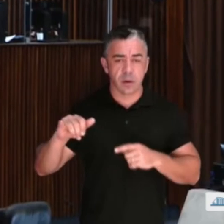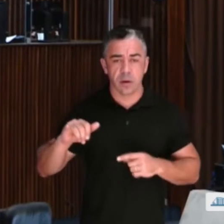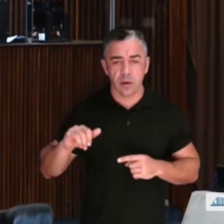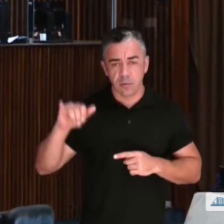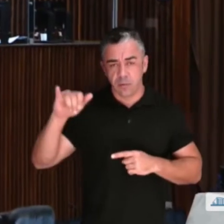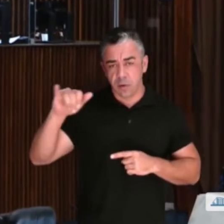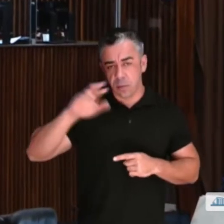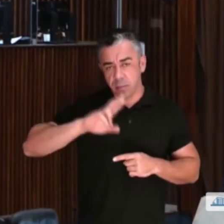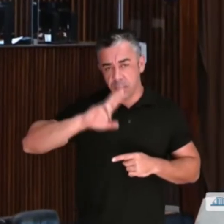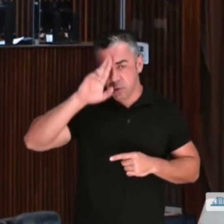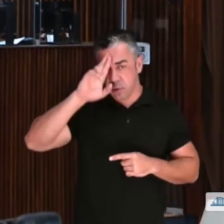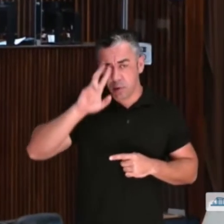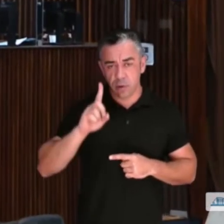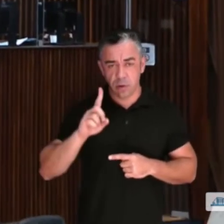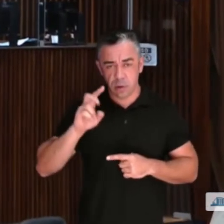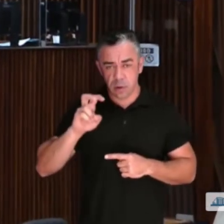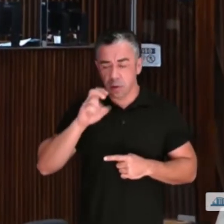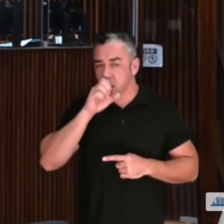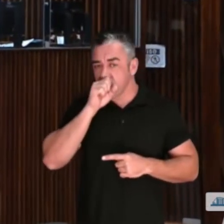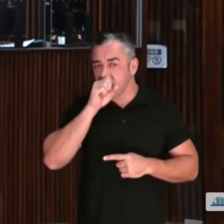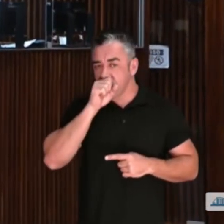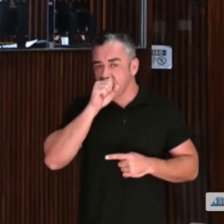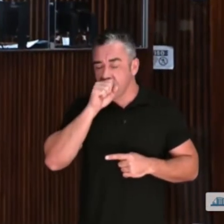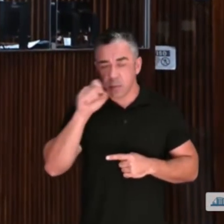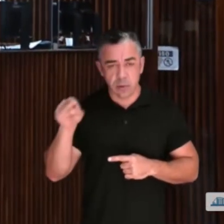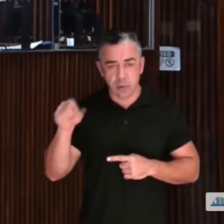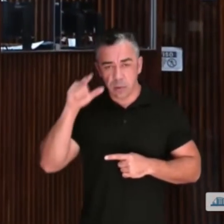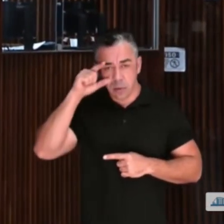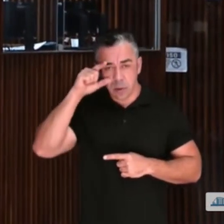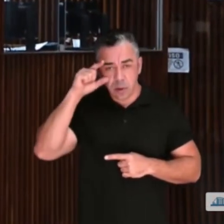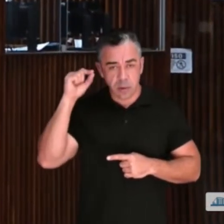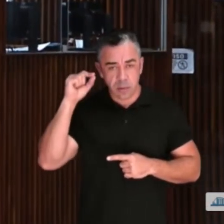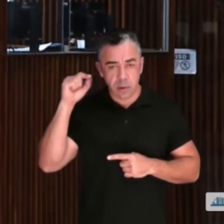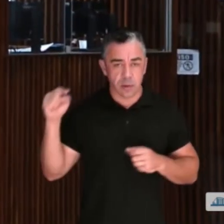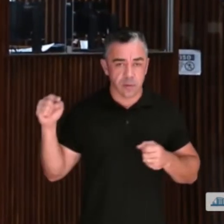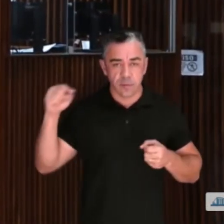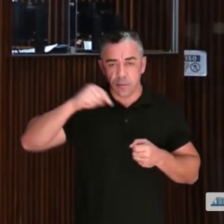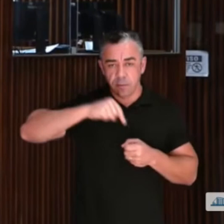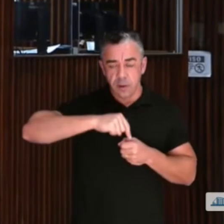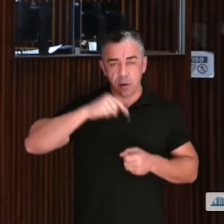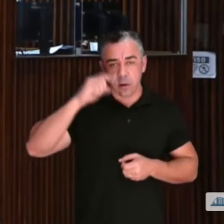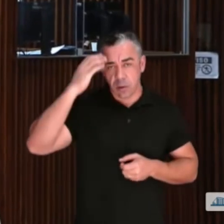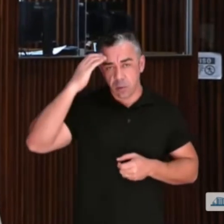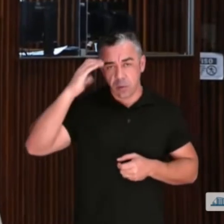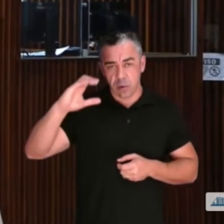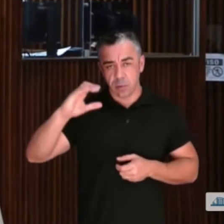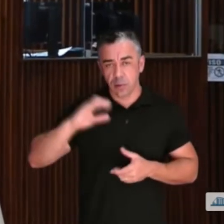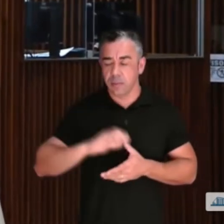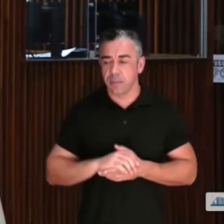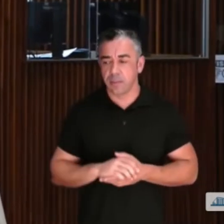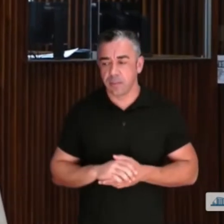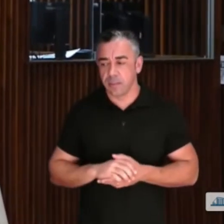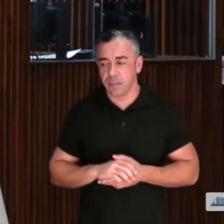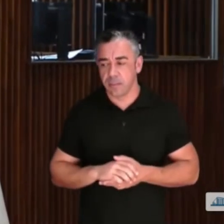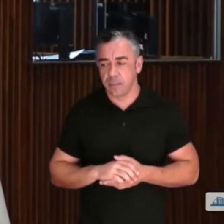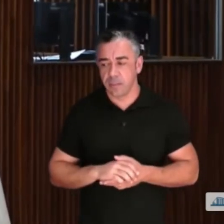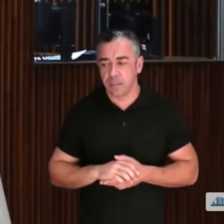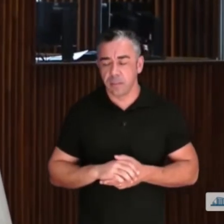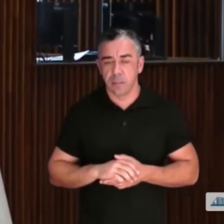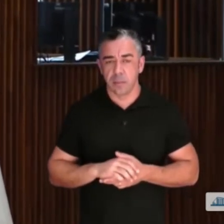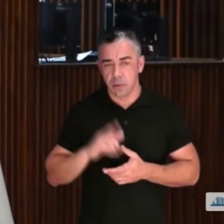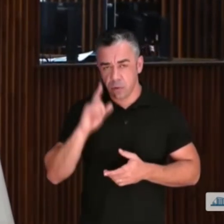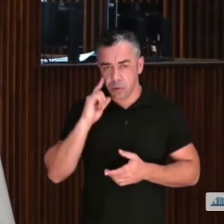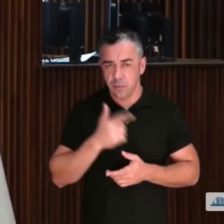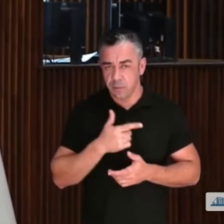à meia-noite do dia 15, num sábado à noite de Guarapuava, e vem para Curitiba. Essa aeronave também no